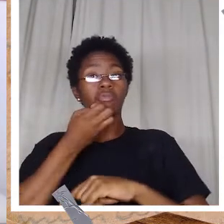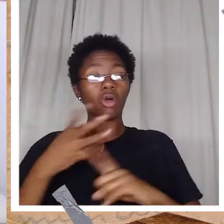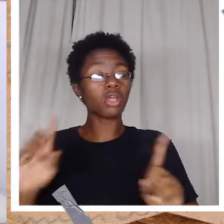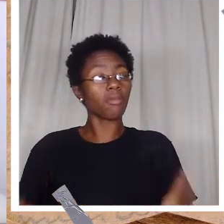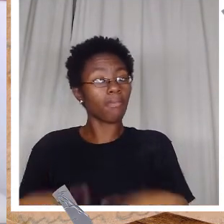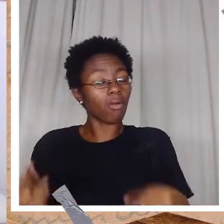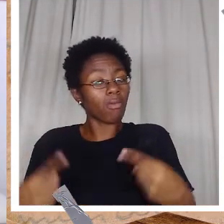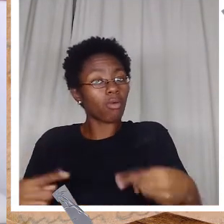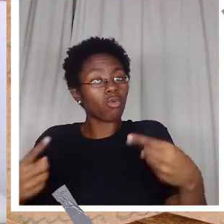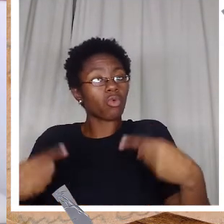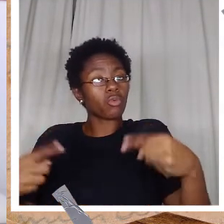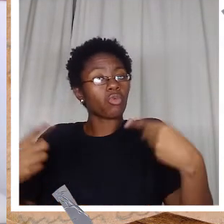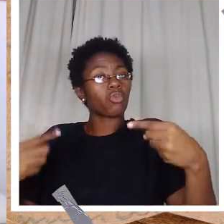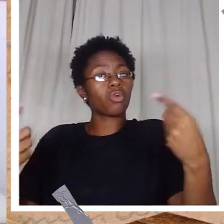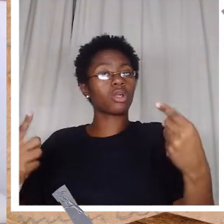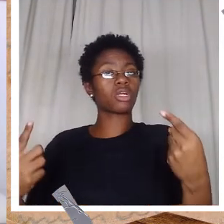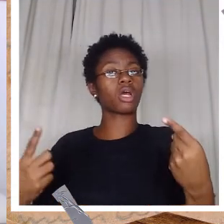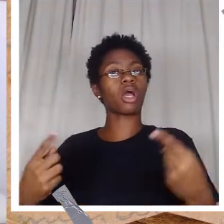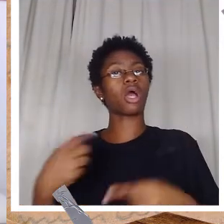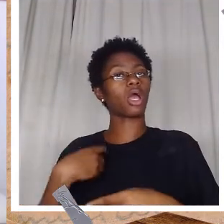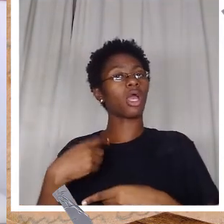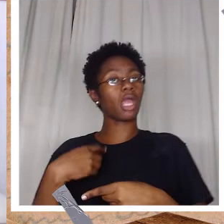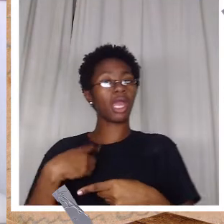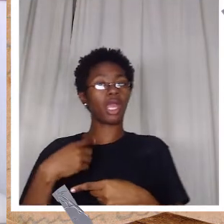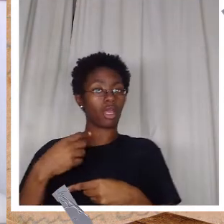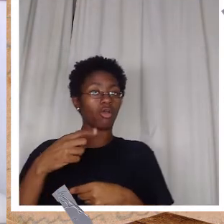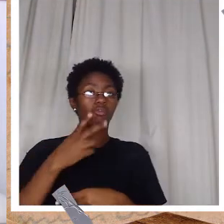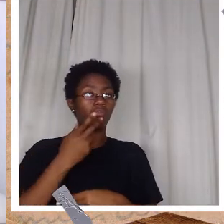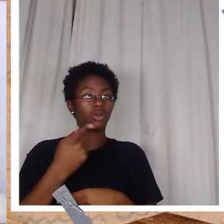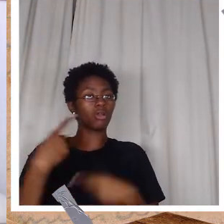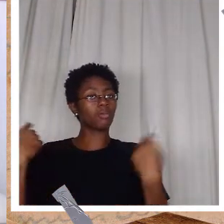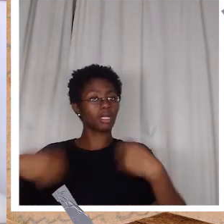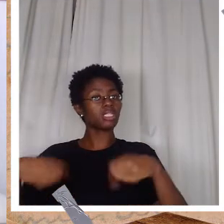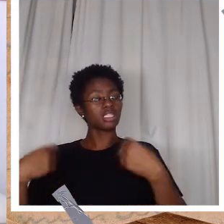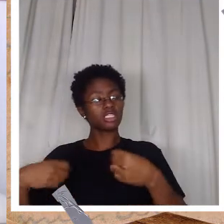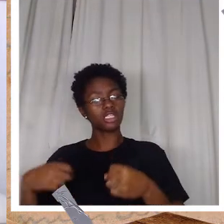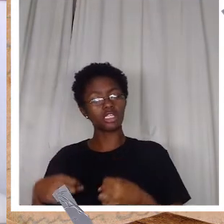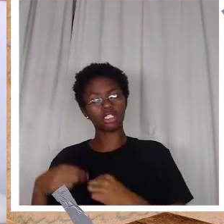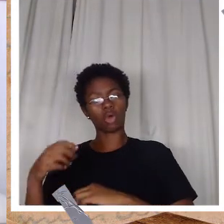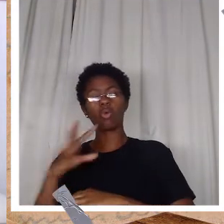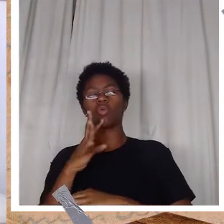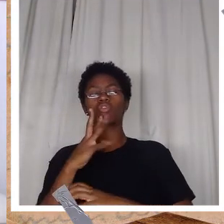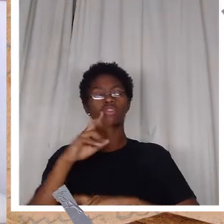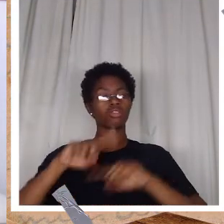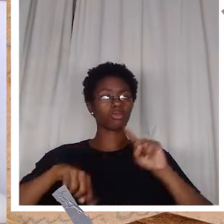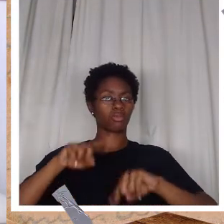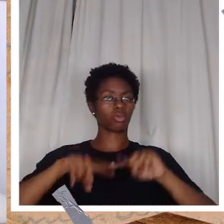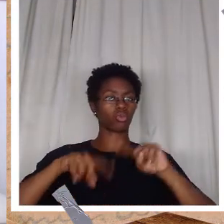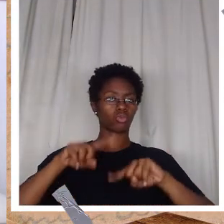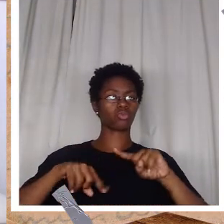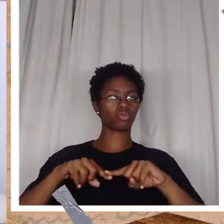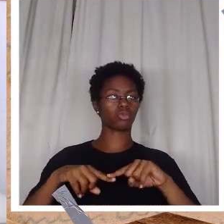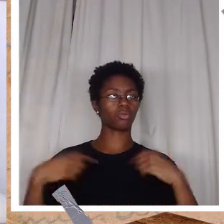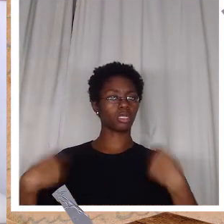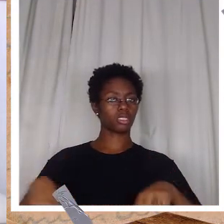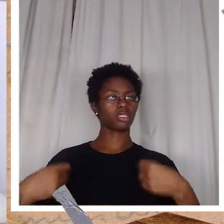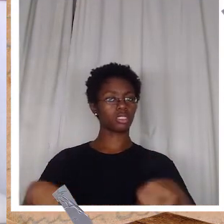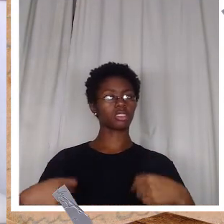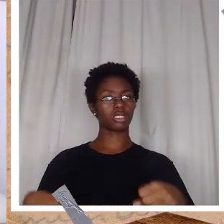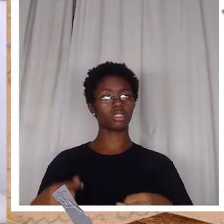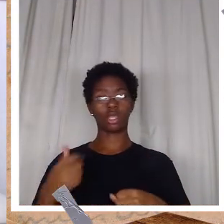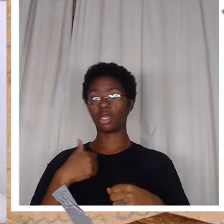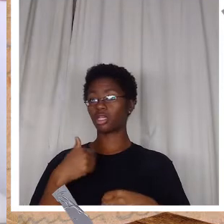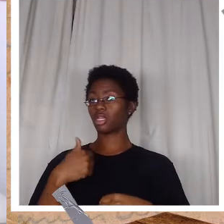eu respondo como objeto, produto. Então, eu tenho a oportunidade de fazer 3 e não